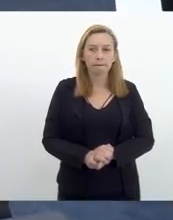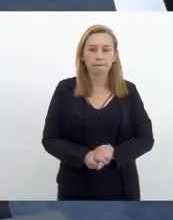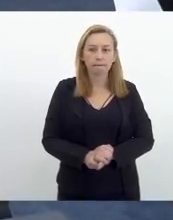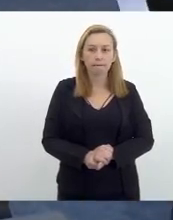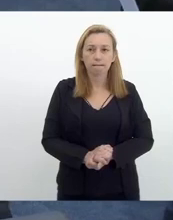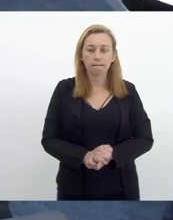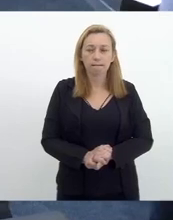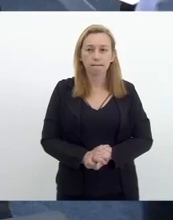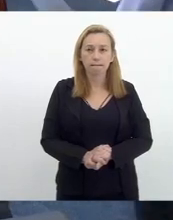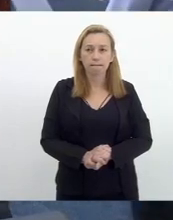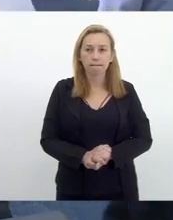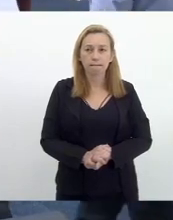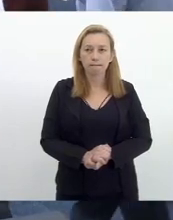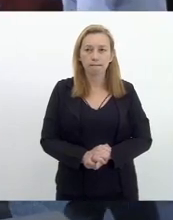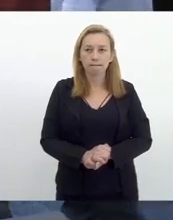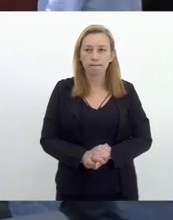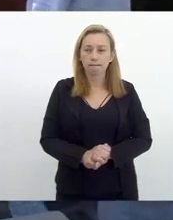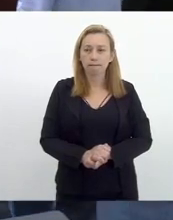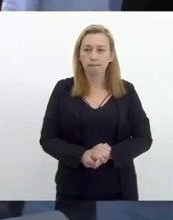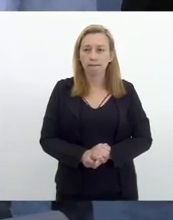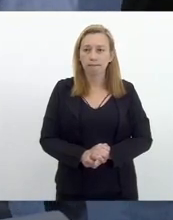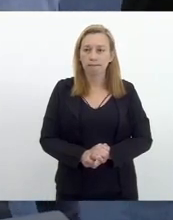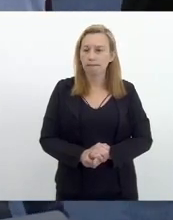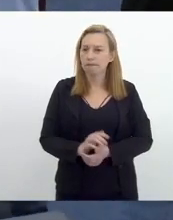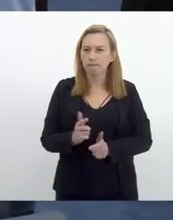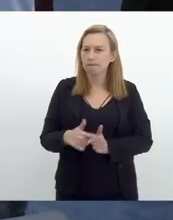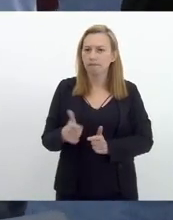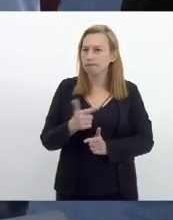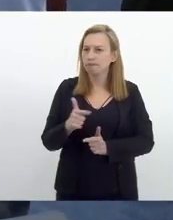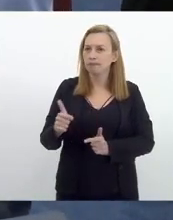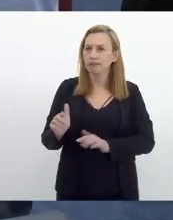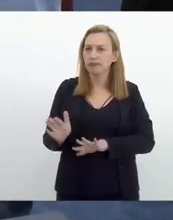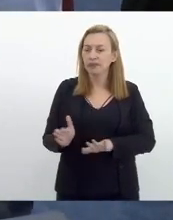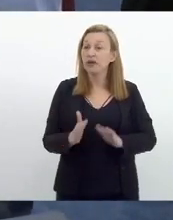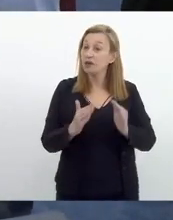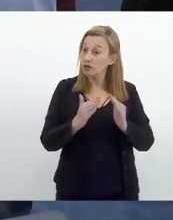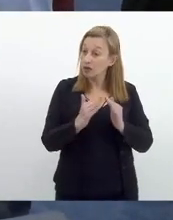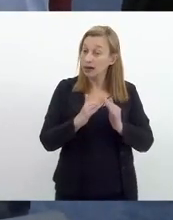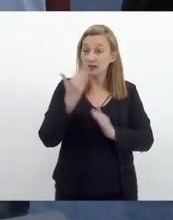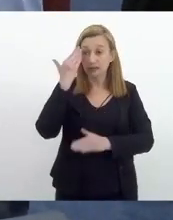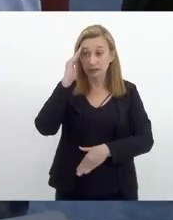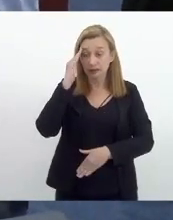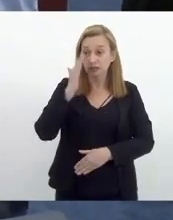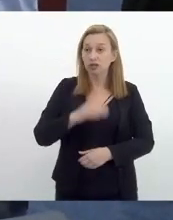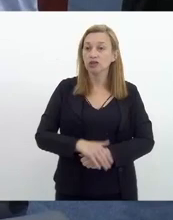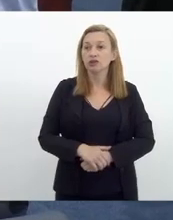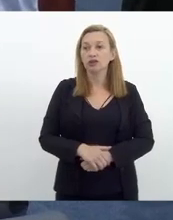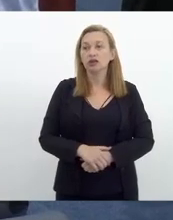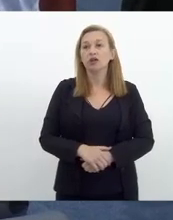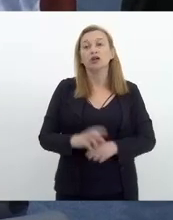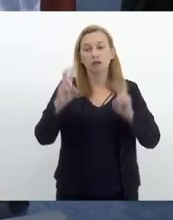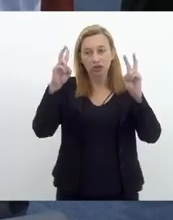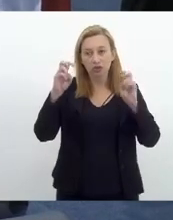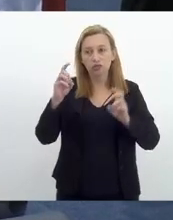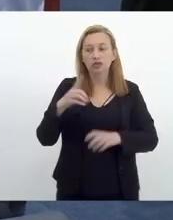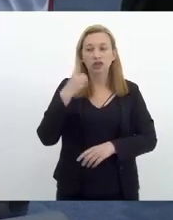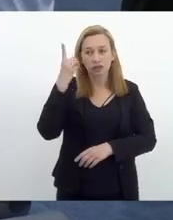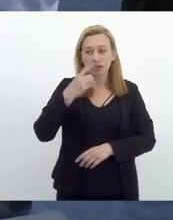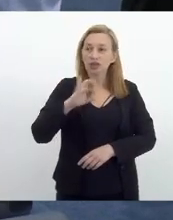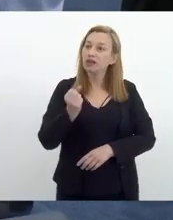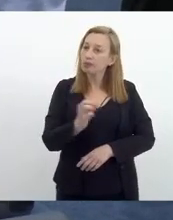não, não olha só não, mas deixa assim Márcio não tem problema nenhum aqui é uma casa de entendimento questão da Marta a gente já avançou